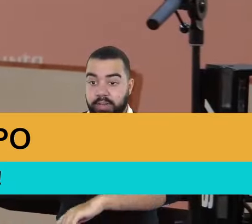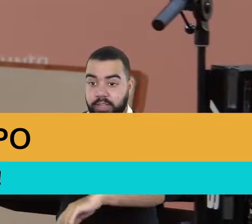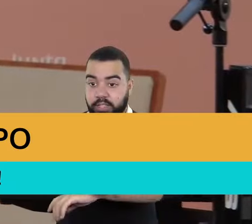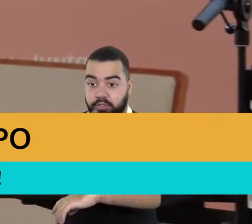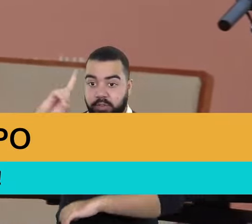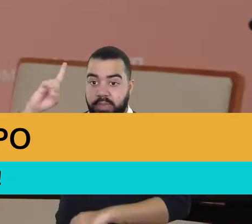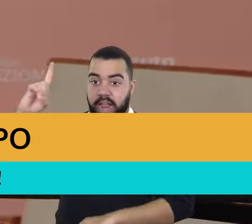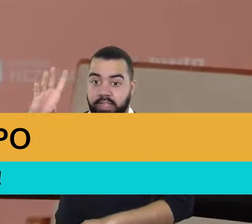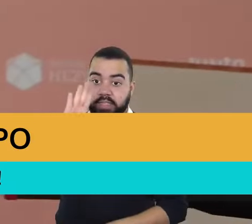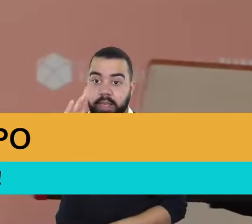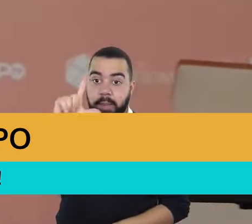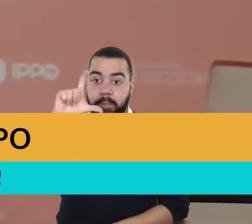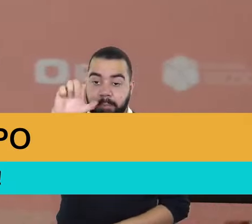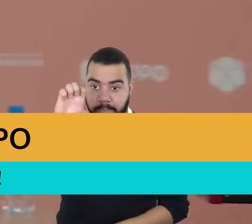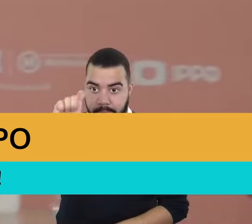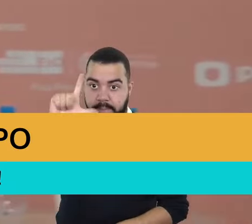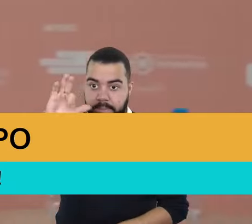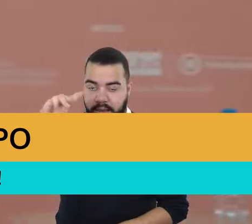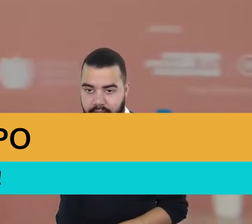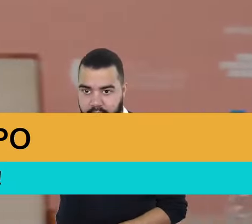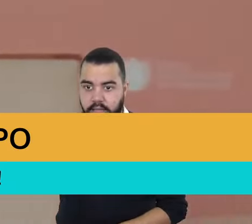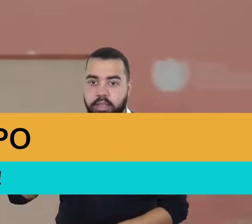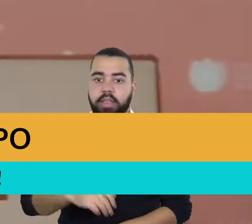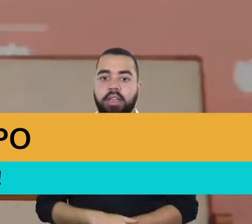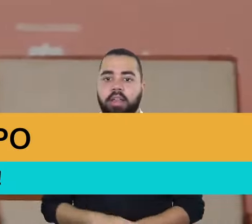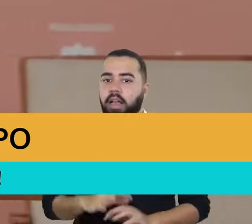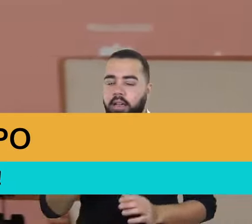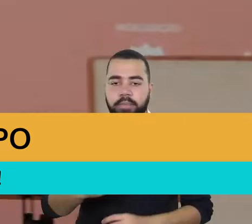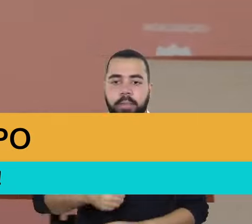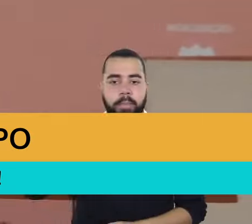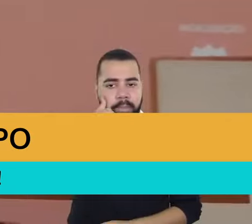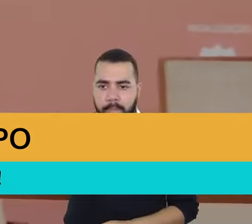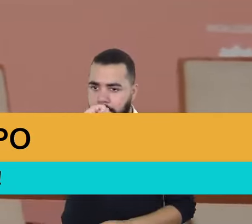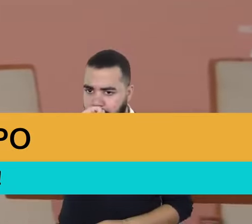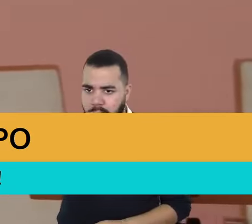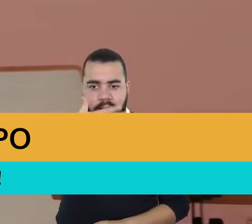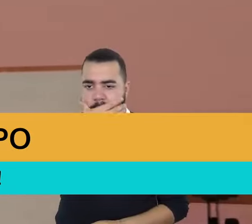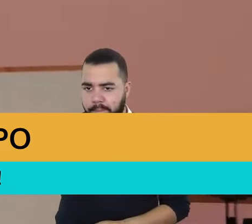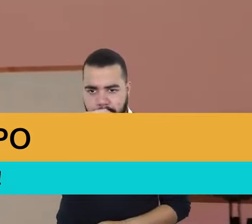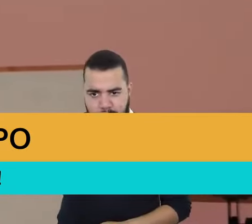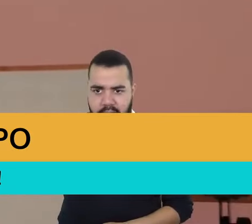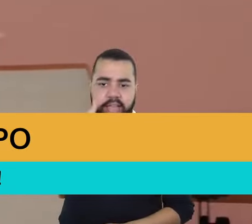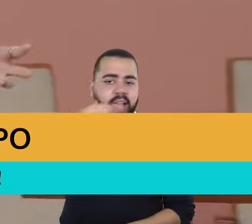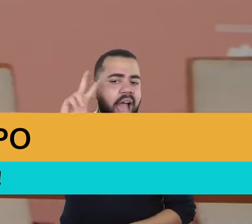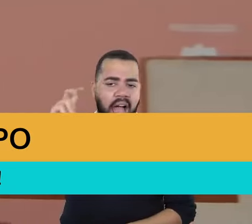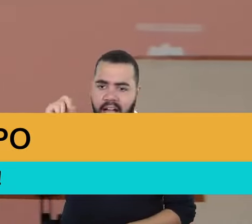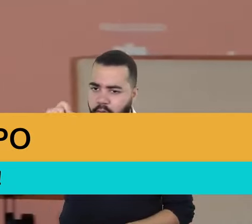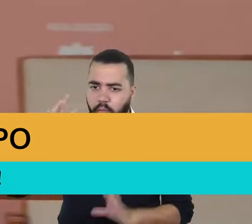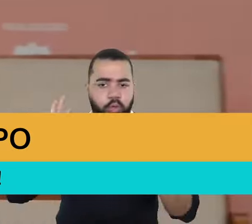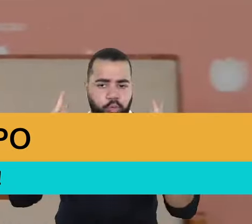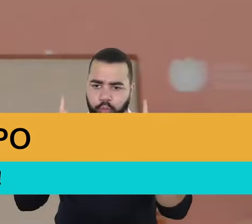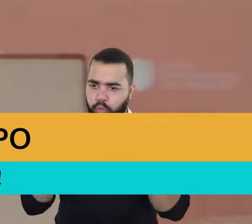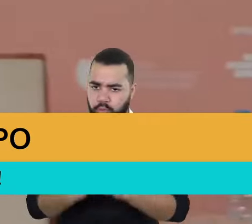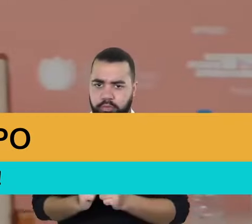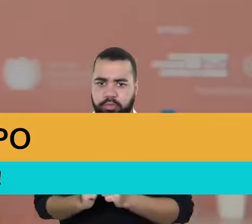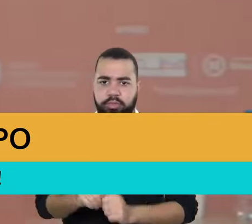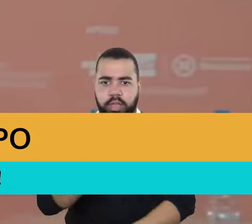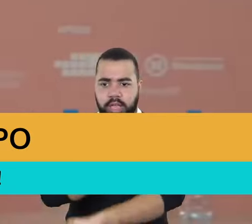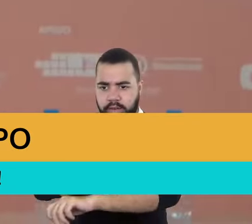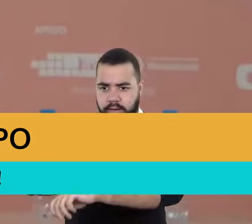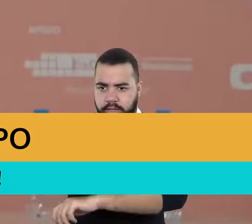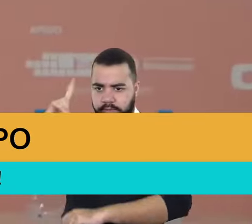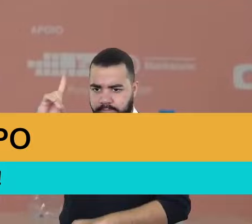Meus pais foram pastores na Assembleia de Deus, meus pais, meus avós maternos, meus avós paternos, a vida inteira. Há pouco